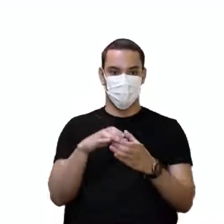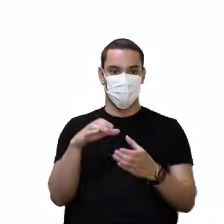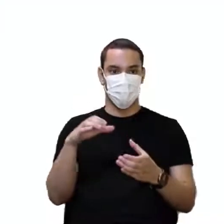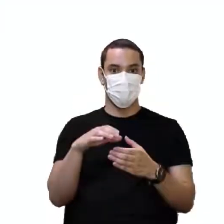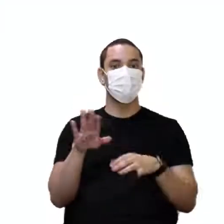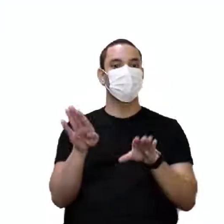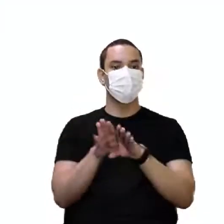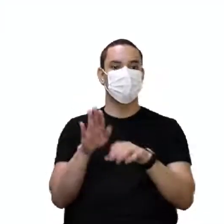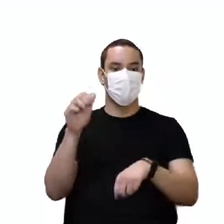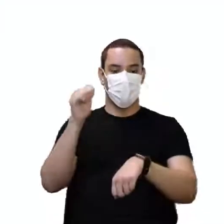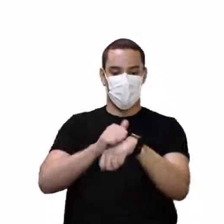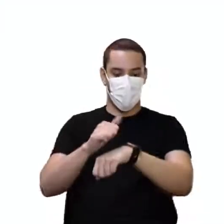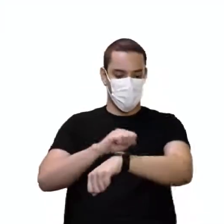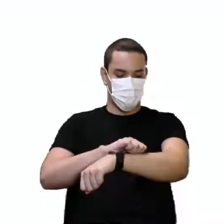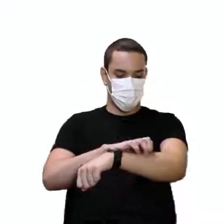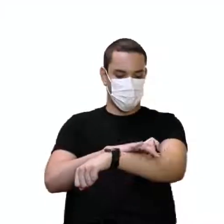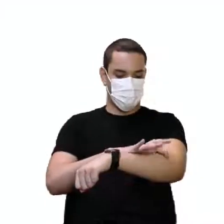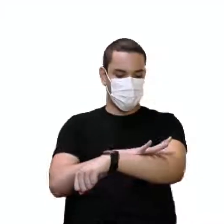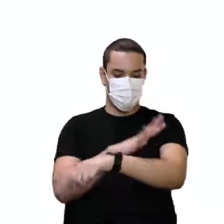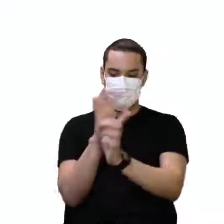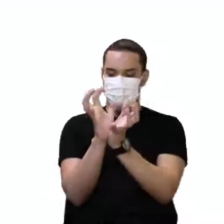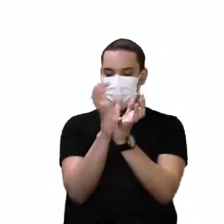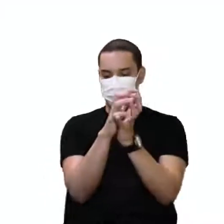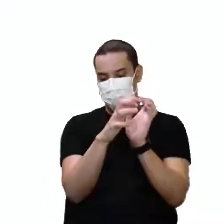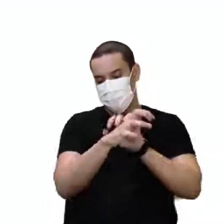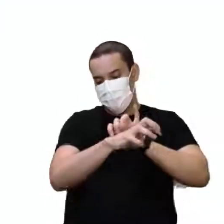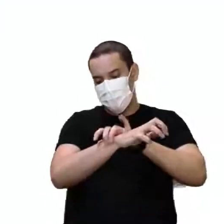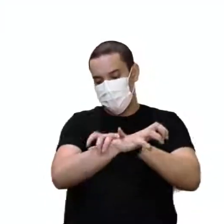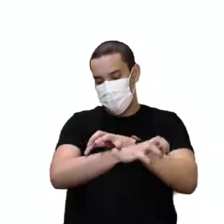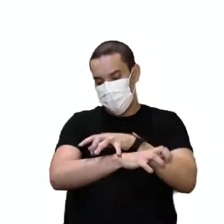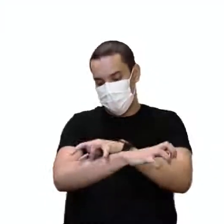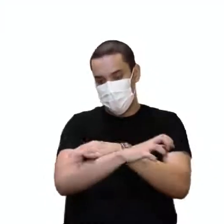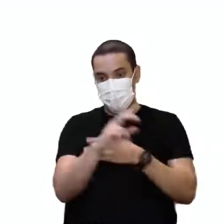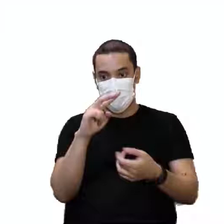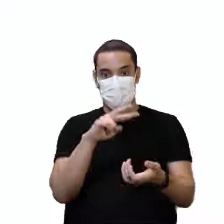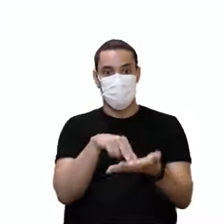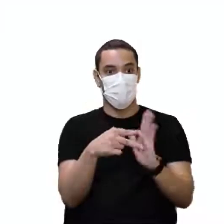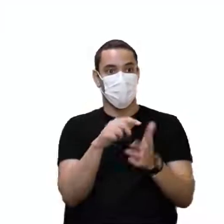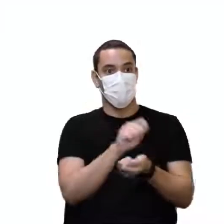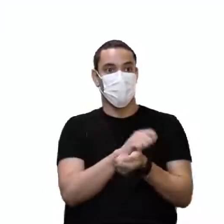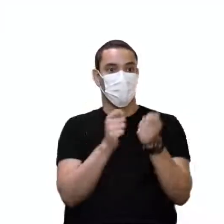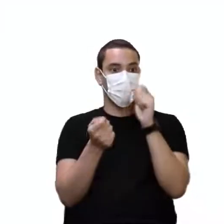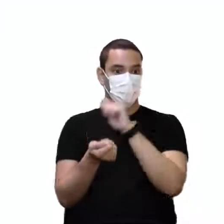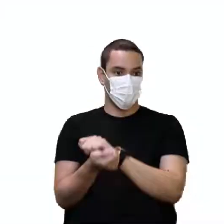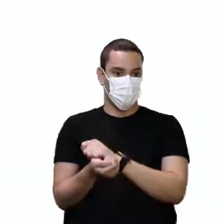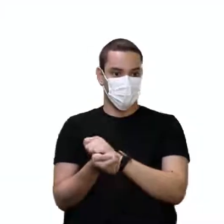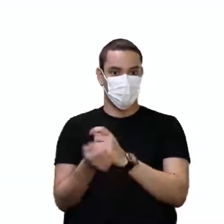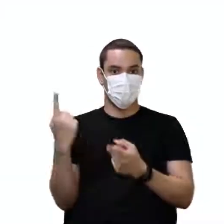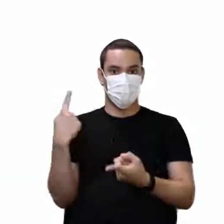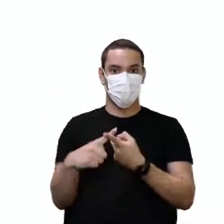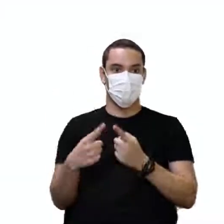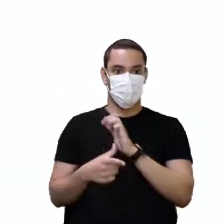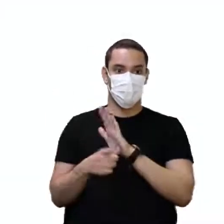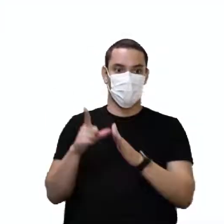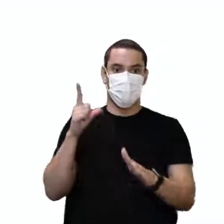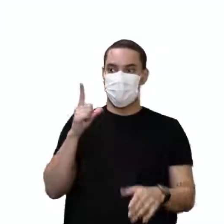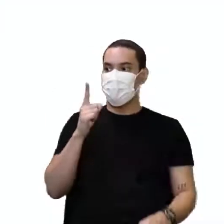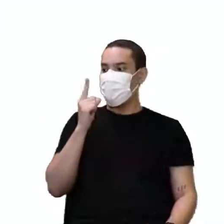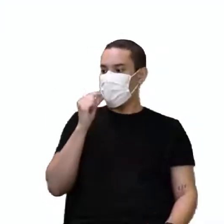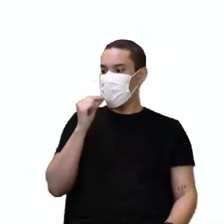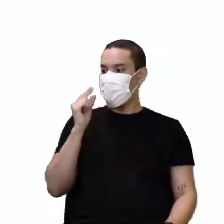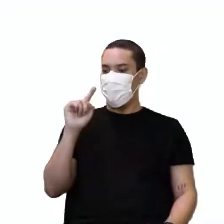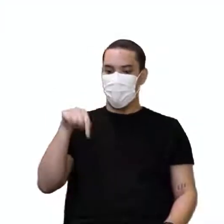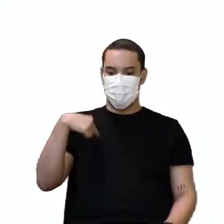de cálcio, uma casca porosa, que foi uma adaptação para o ambiente terrestre. Eles saíram do ambiente aquático para o